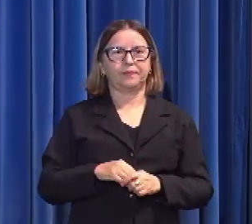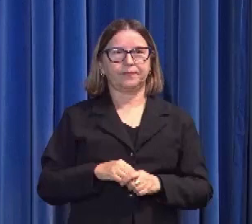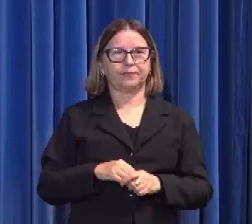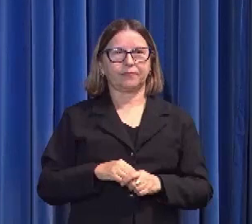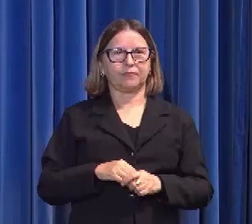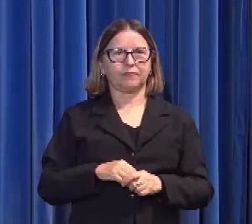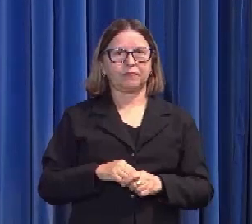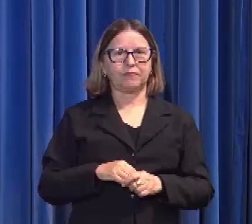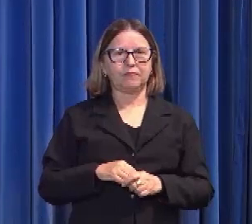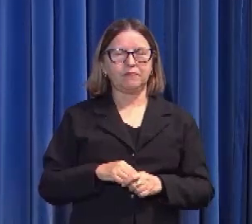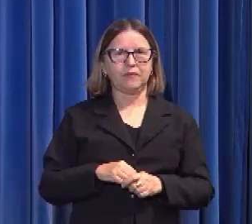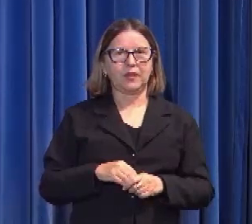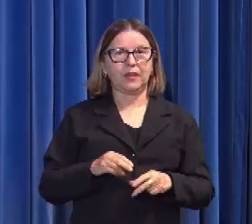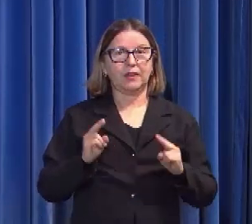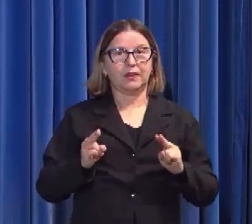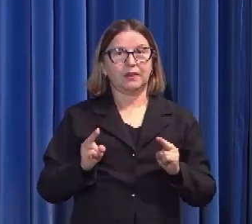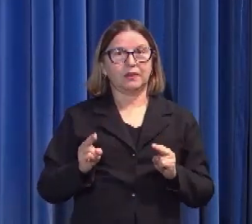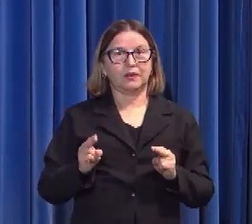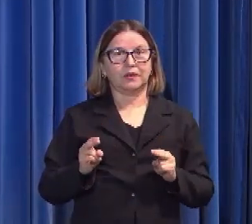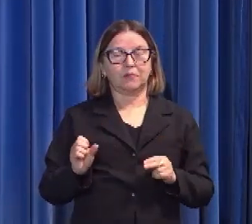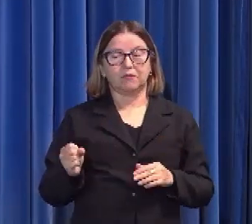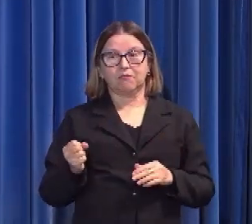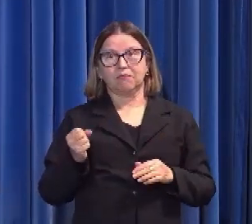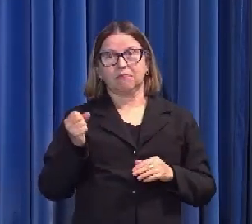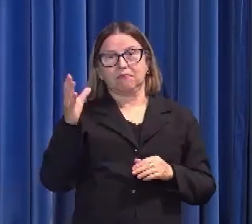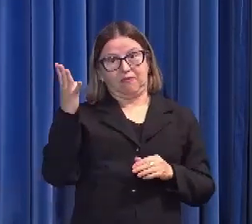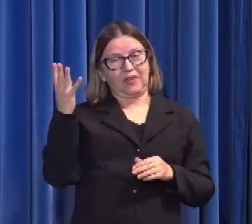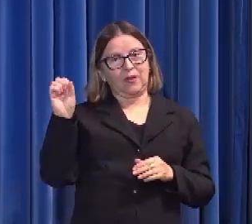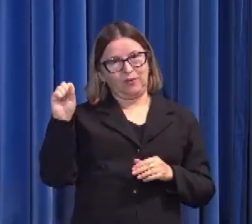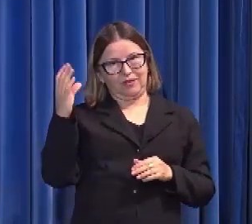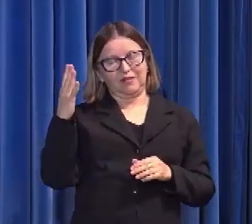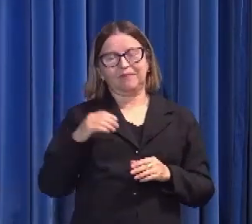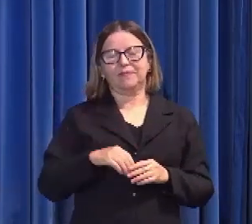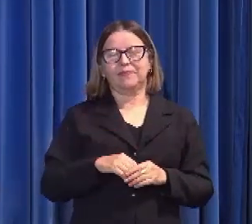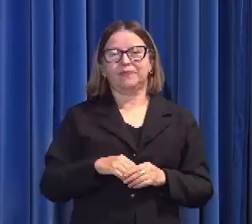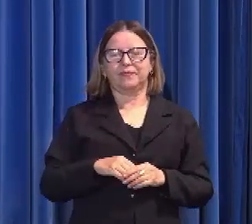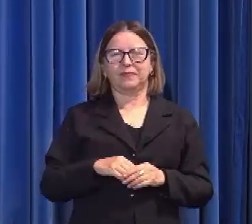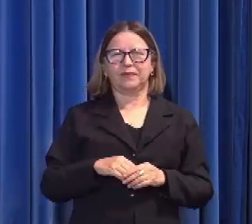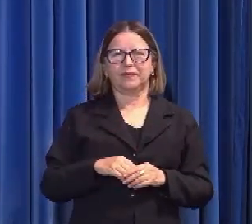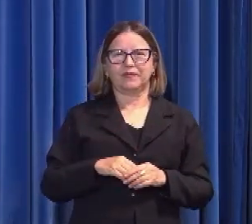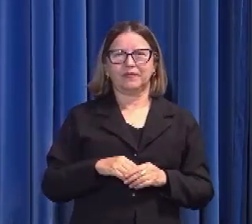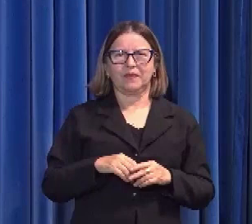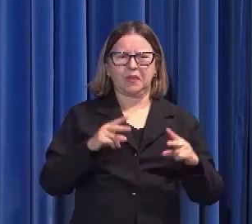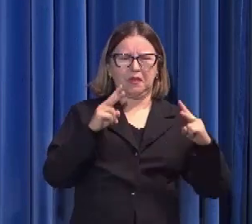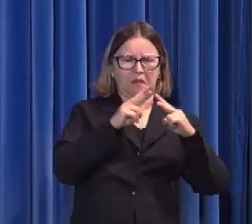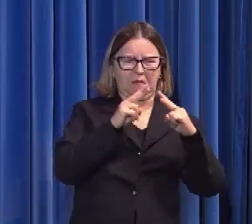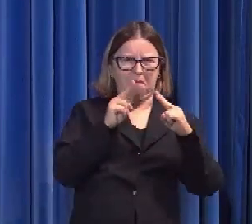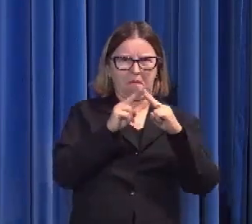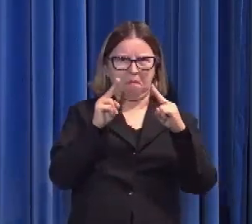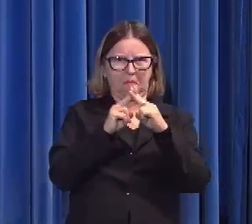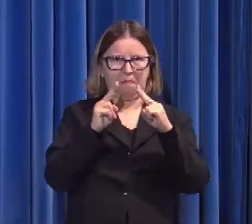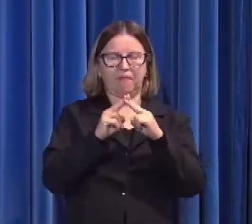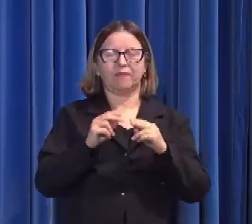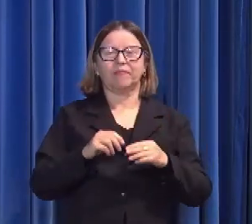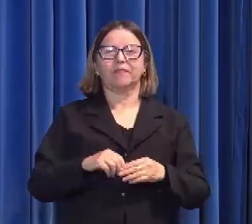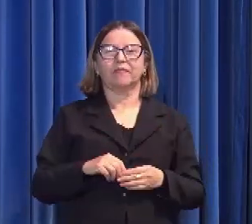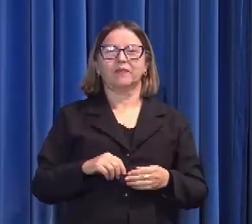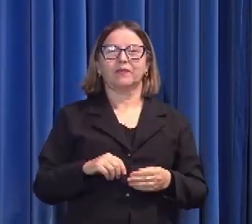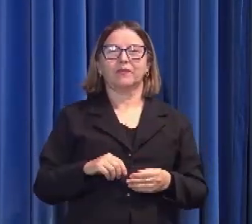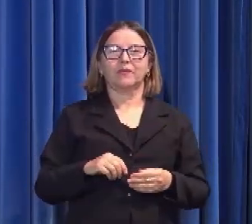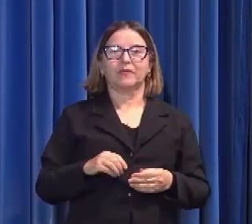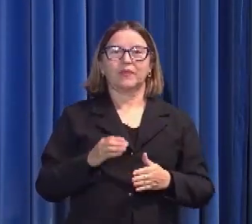e está sempre florando o gerando competição sim veja o verso